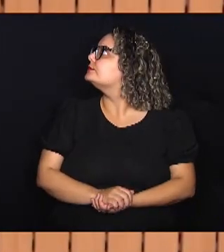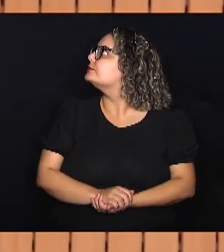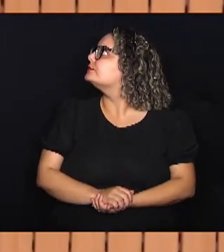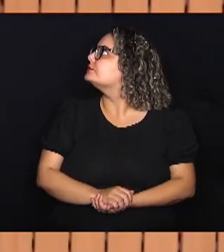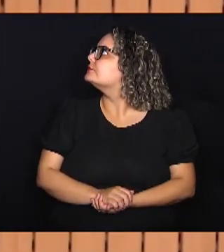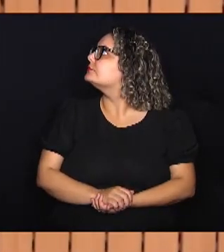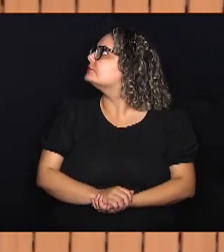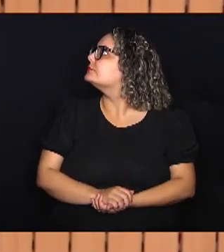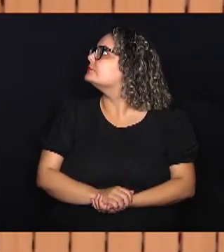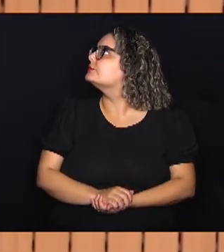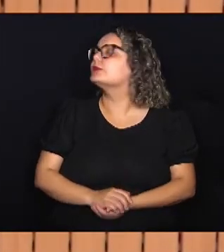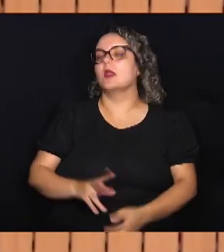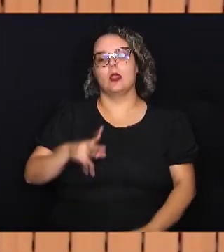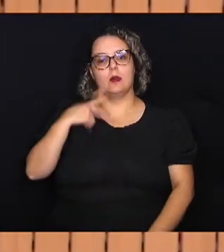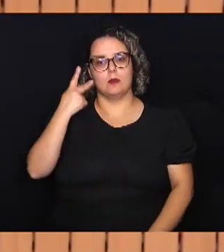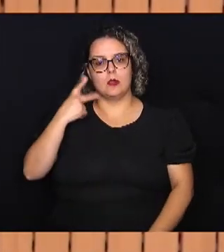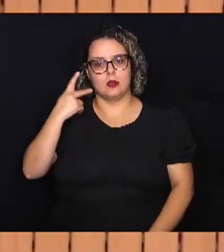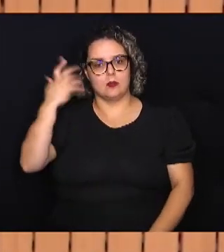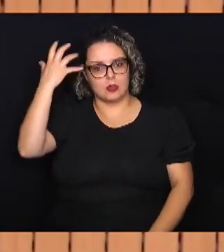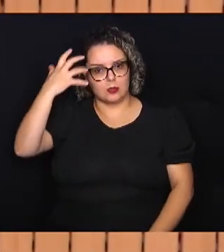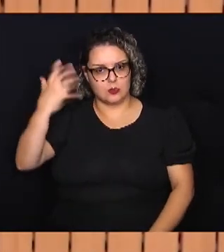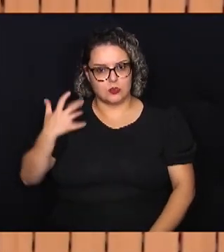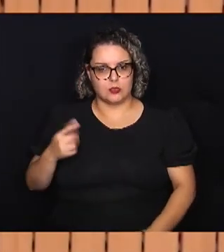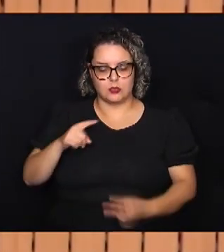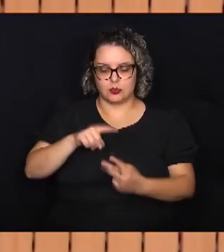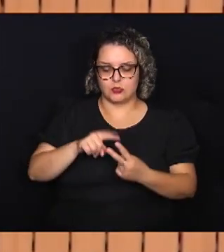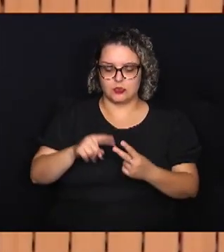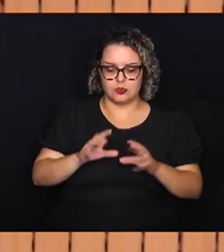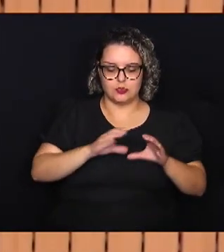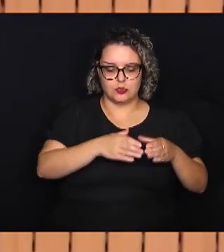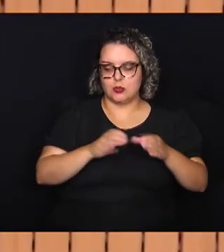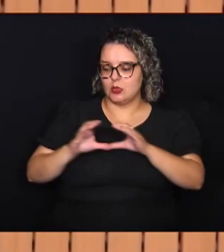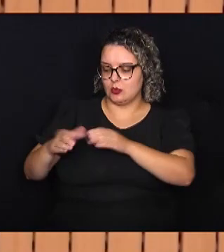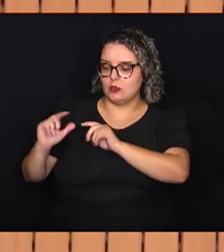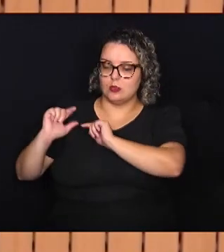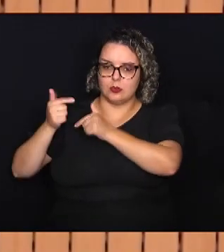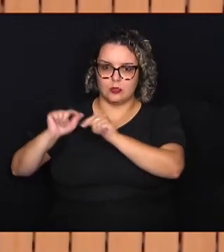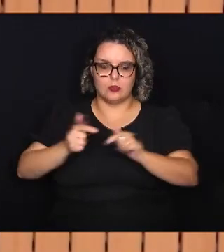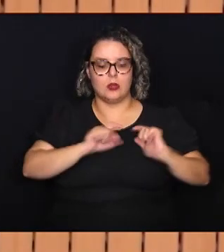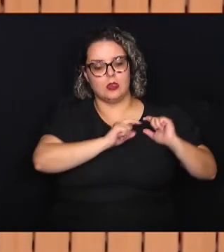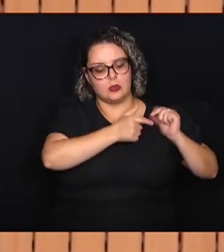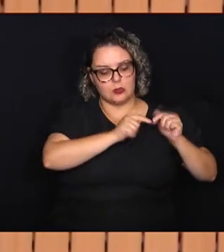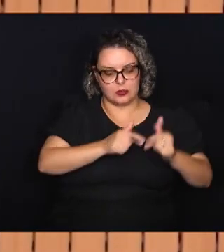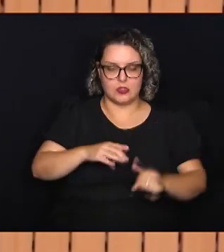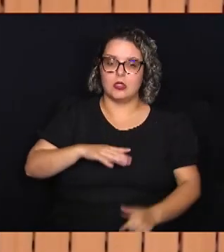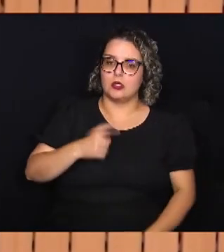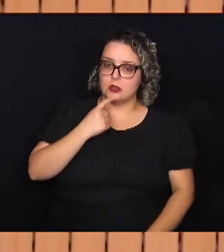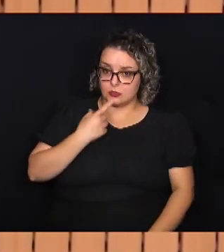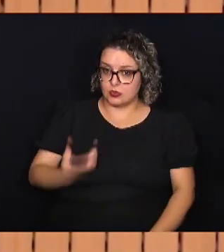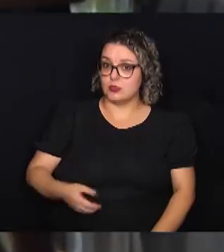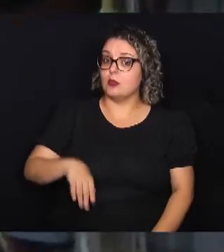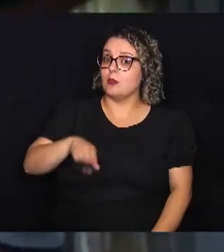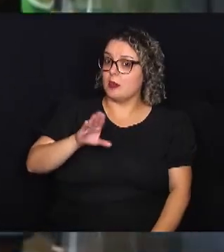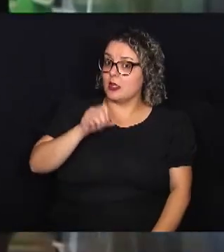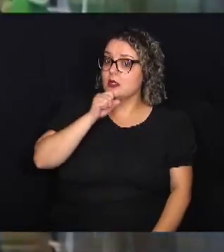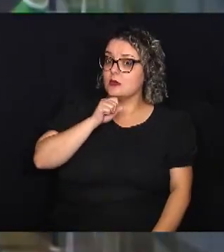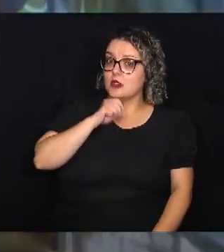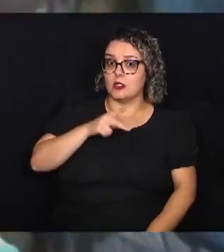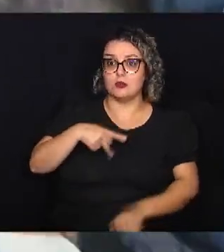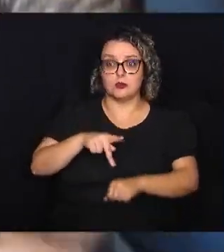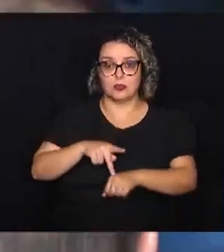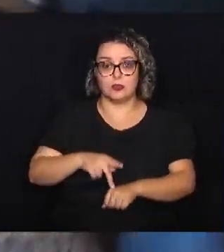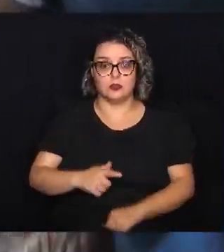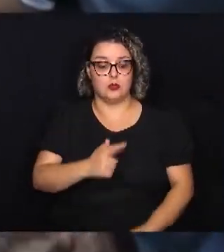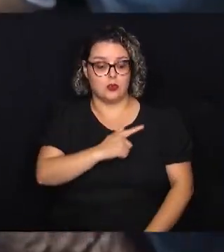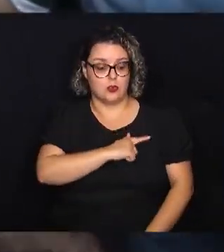Para a vereadora, se tratando dos dois times mais tradicionais da cidade e dos mais antigos do país, os jogos